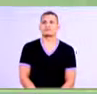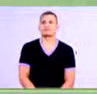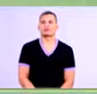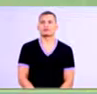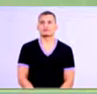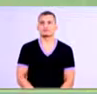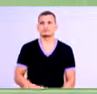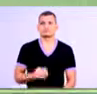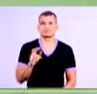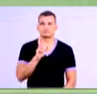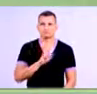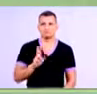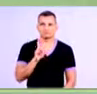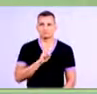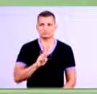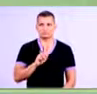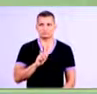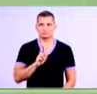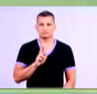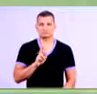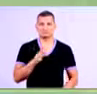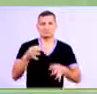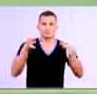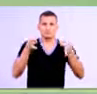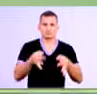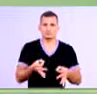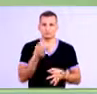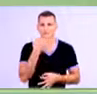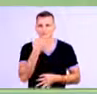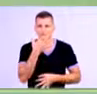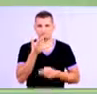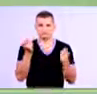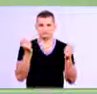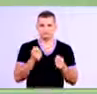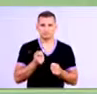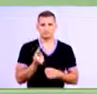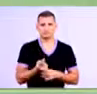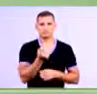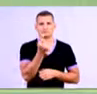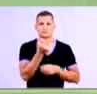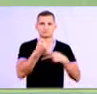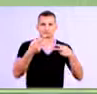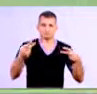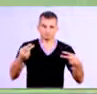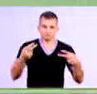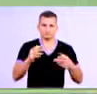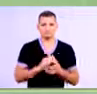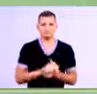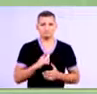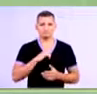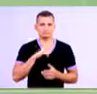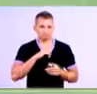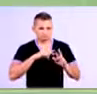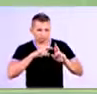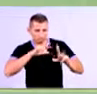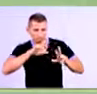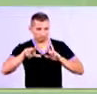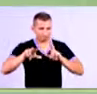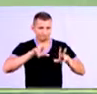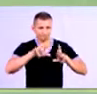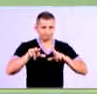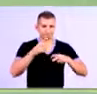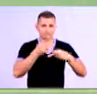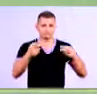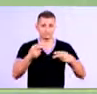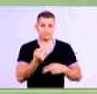O uso adequado das cores permite unificar os elementos, distinguir elementos,